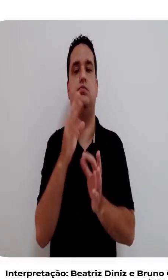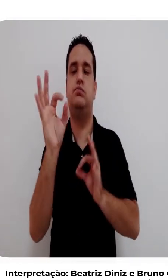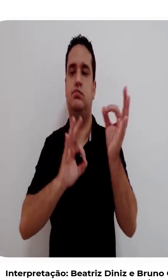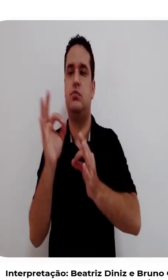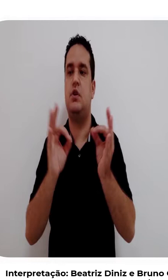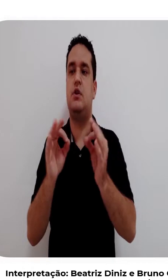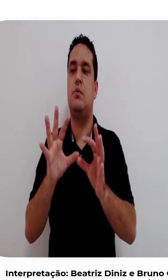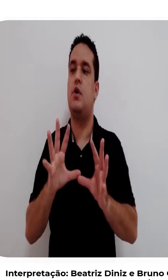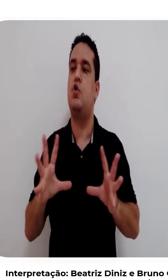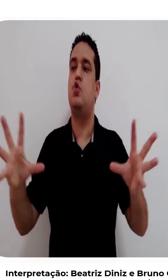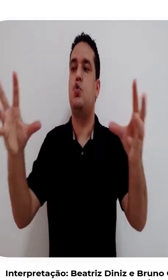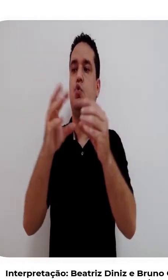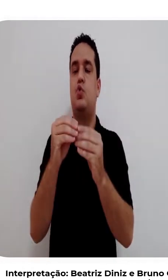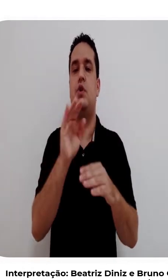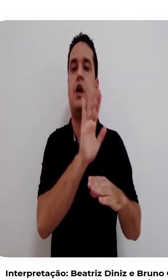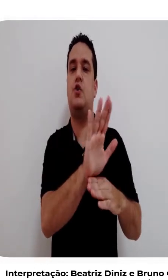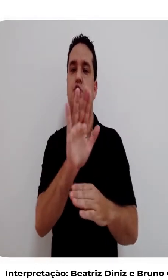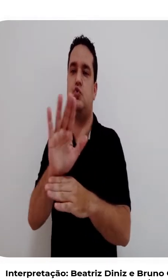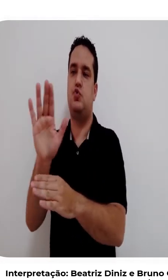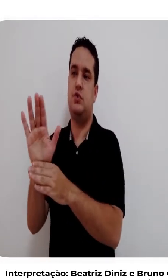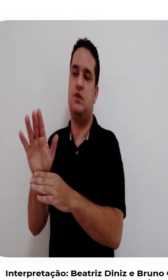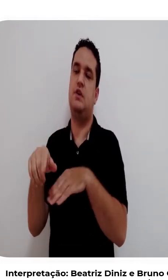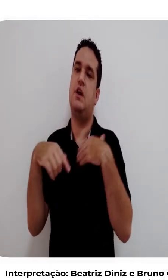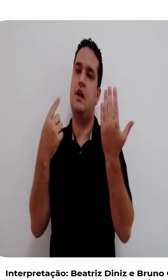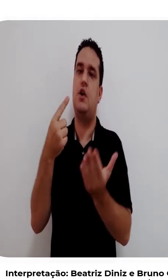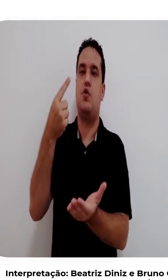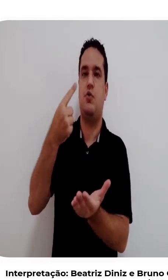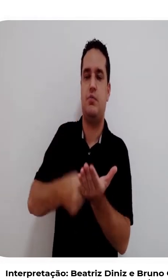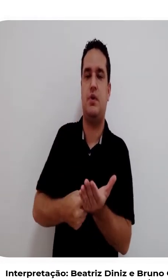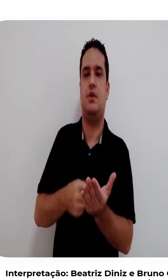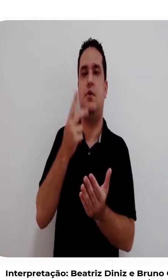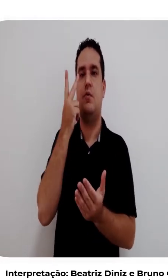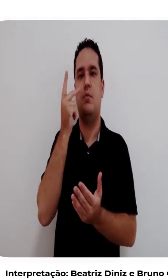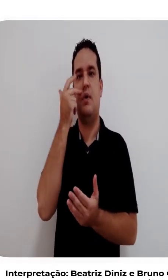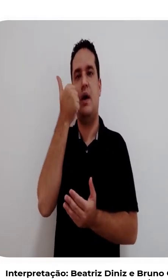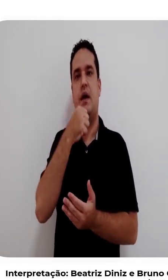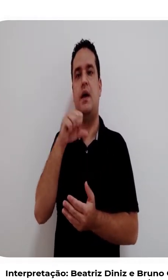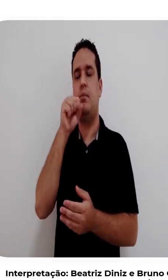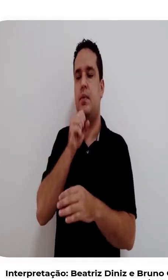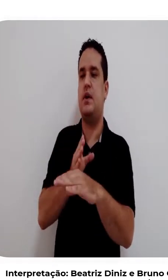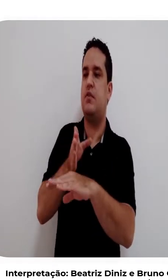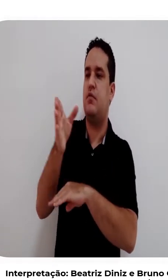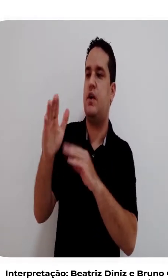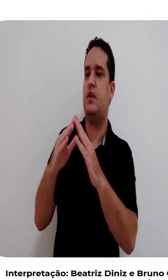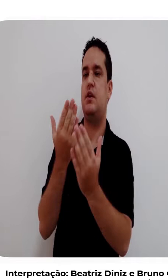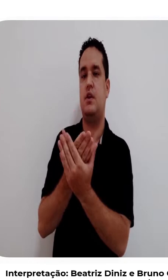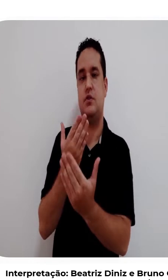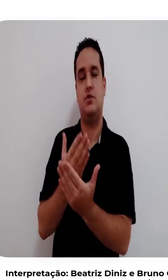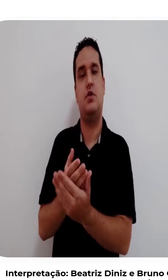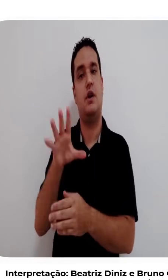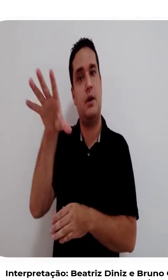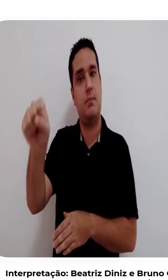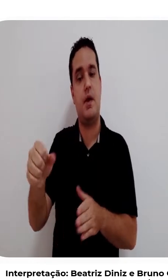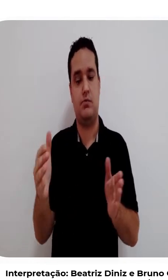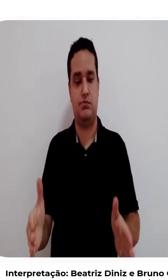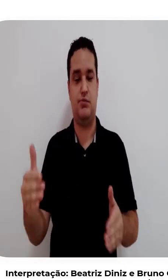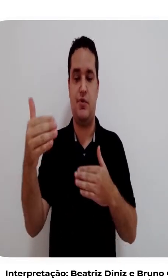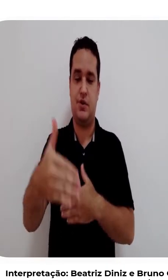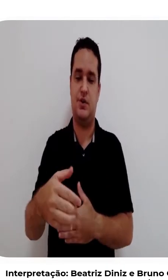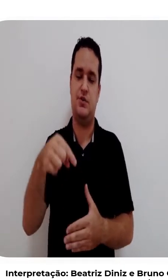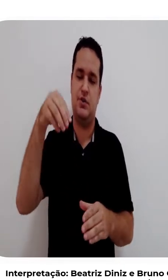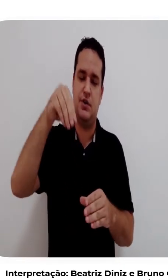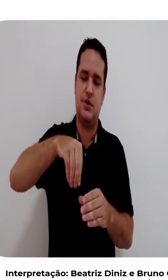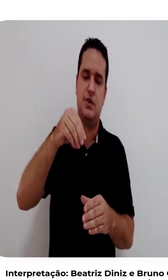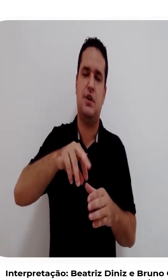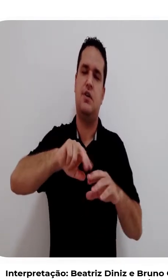didático, e na outra semana os pais podem ir na escola buscar esse kit, que conta com atividades impressas, jogos, materiais